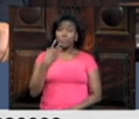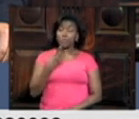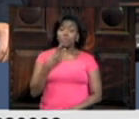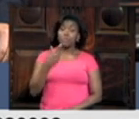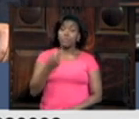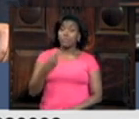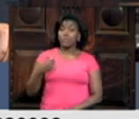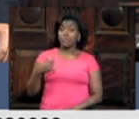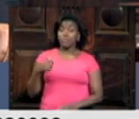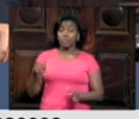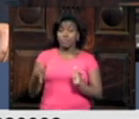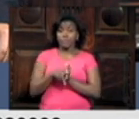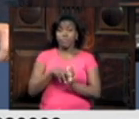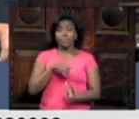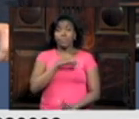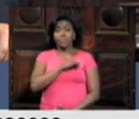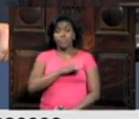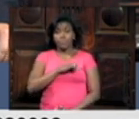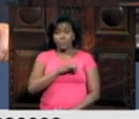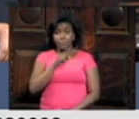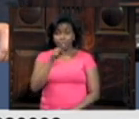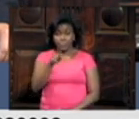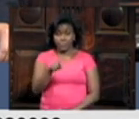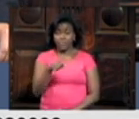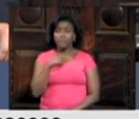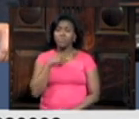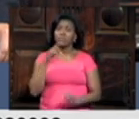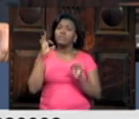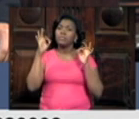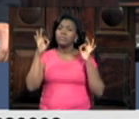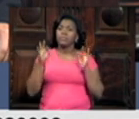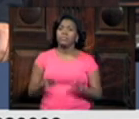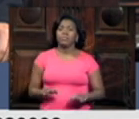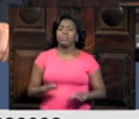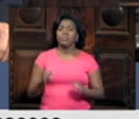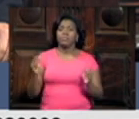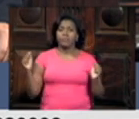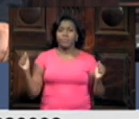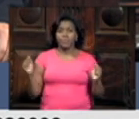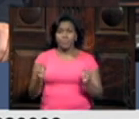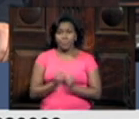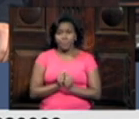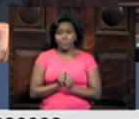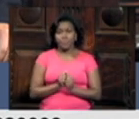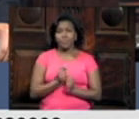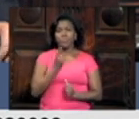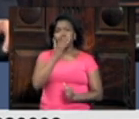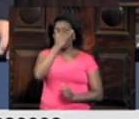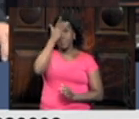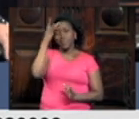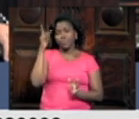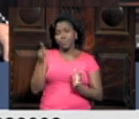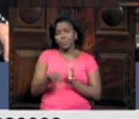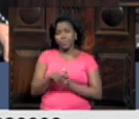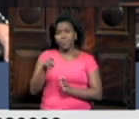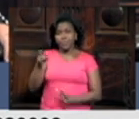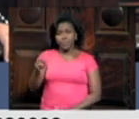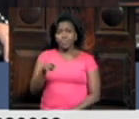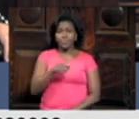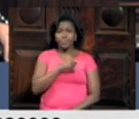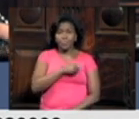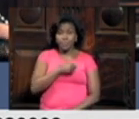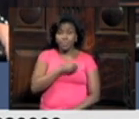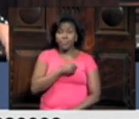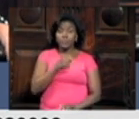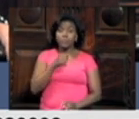Itaboraí. Tenho certeza absoluta, junto com o povo de Itaboraí e com a Câmara